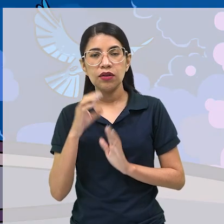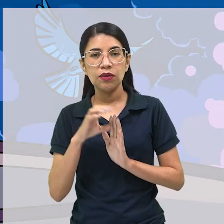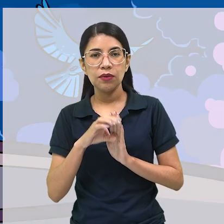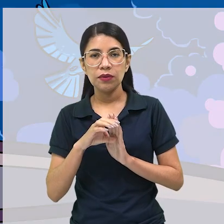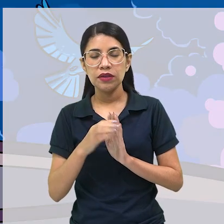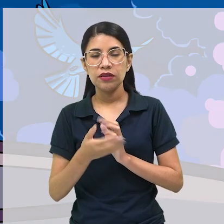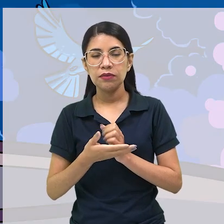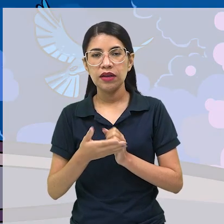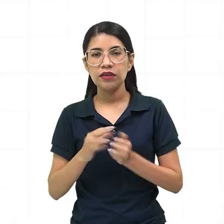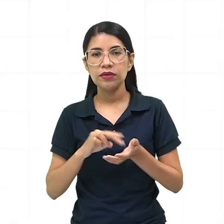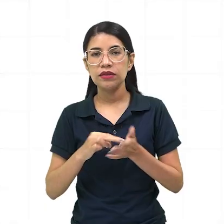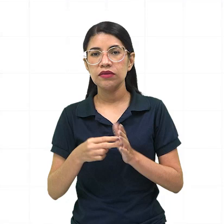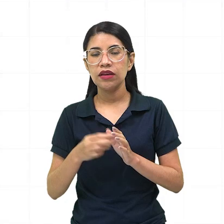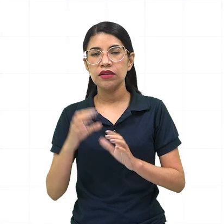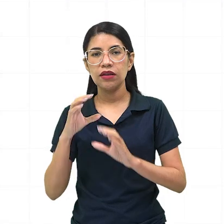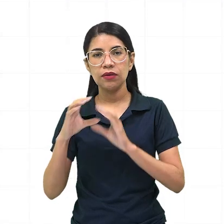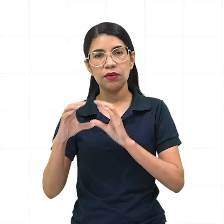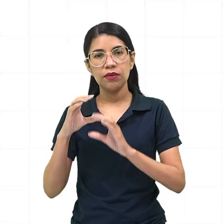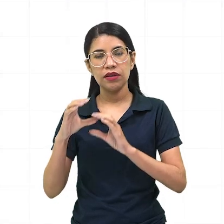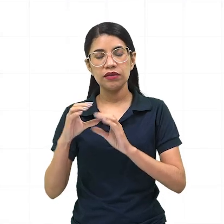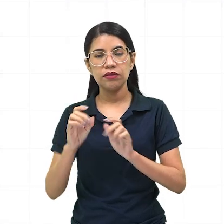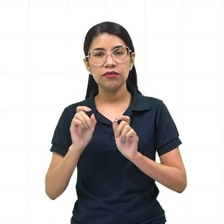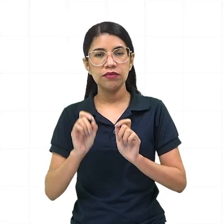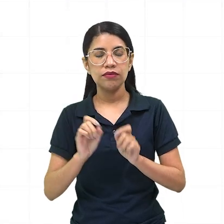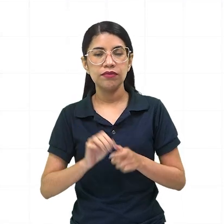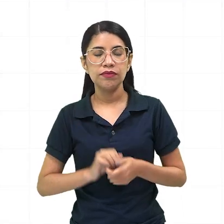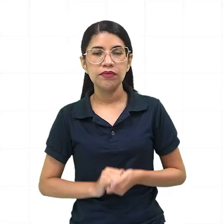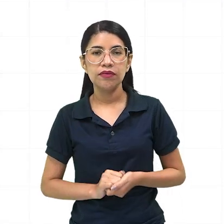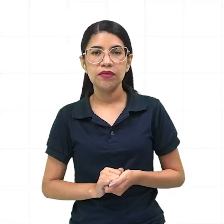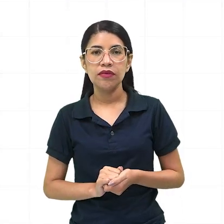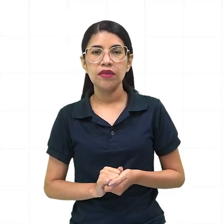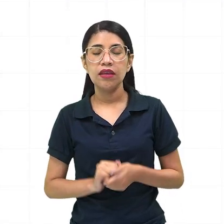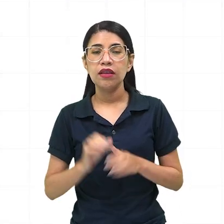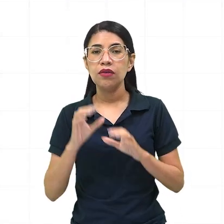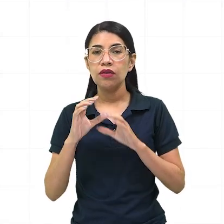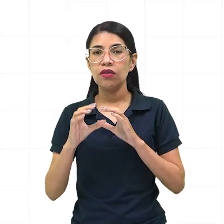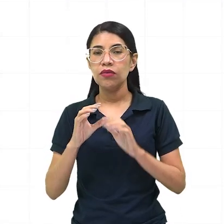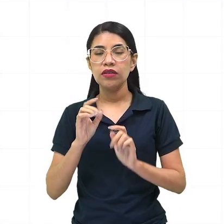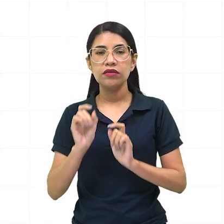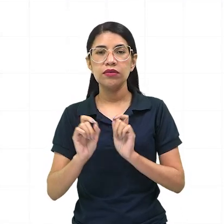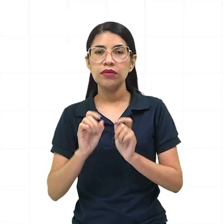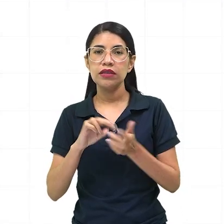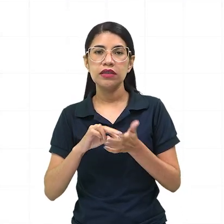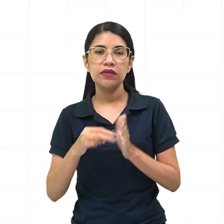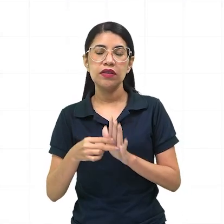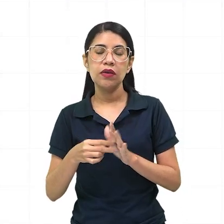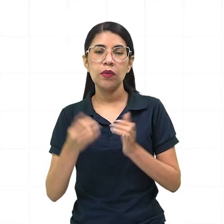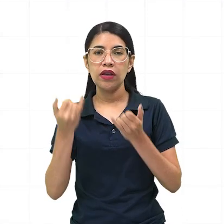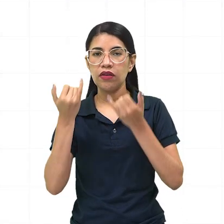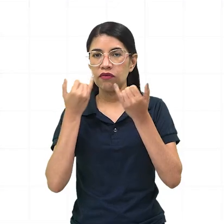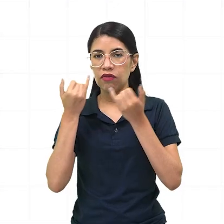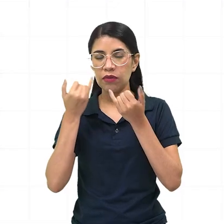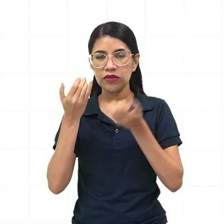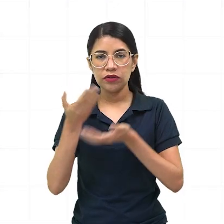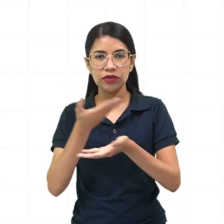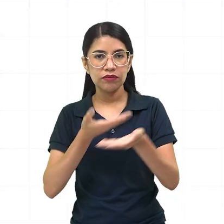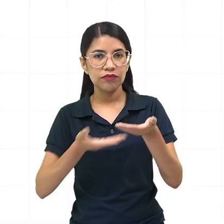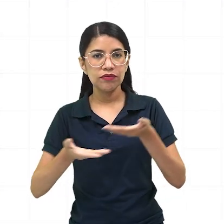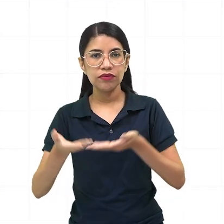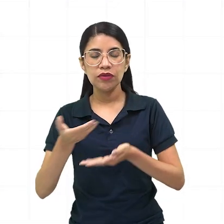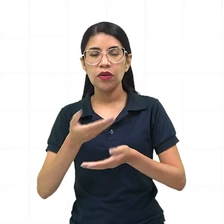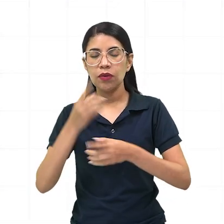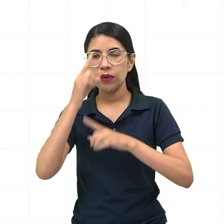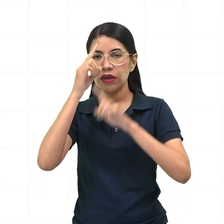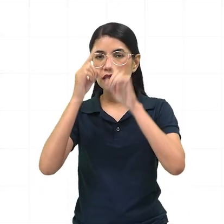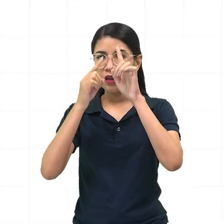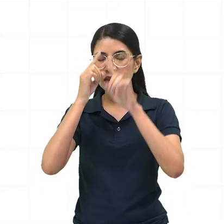é comunicação. Para pensar, comunicação é a troca de informações,